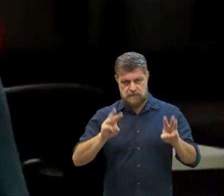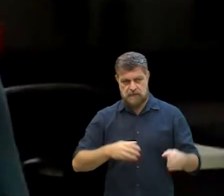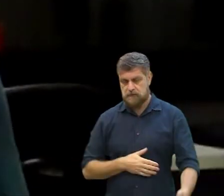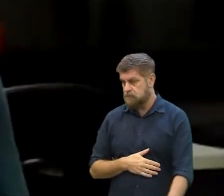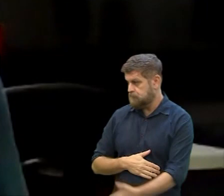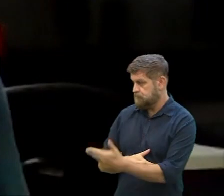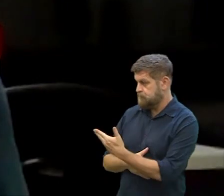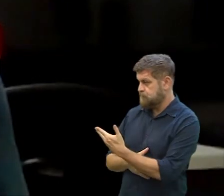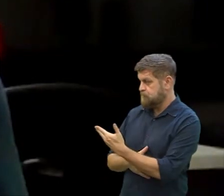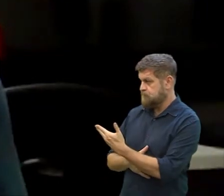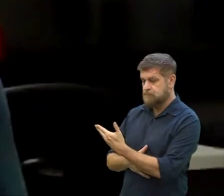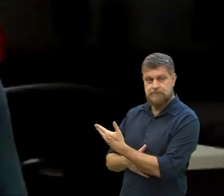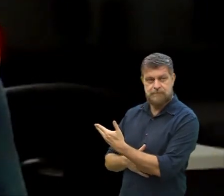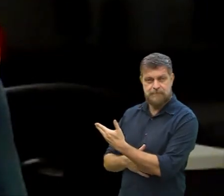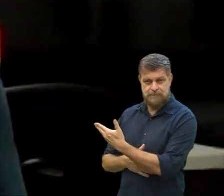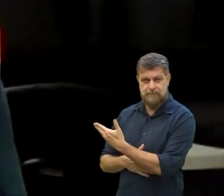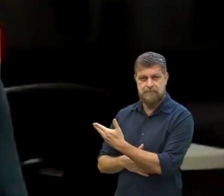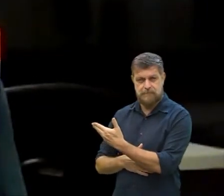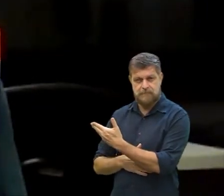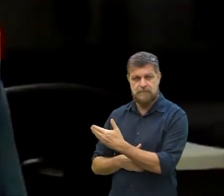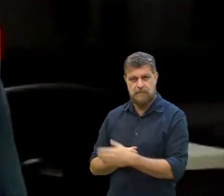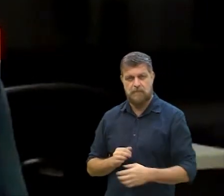site